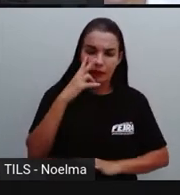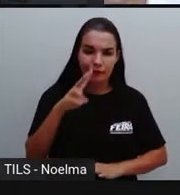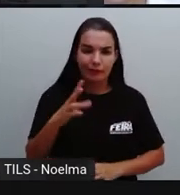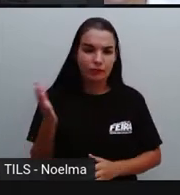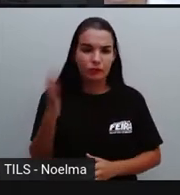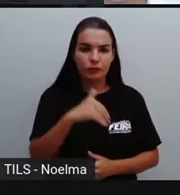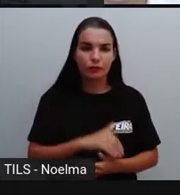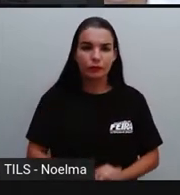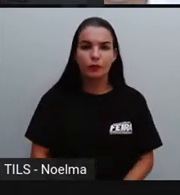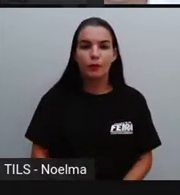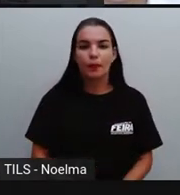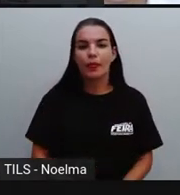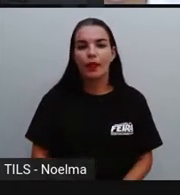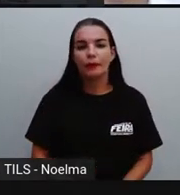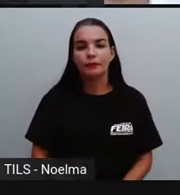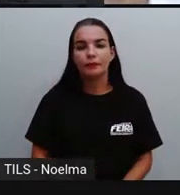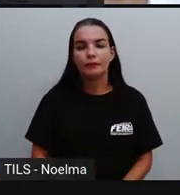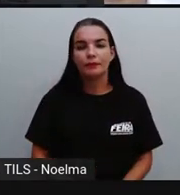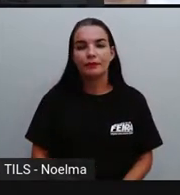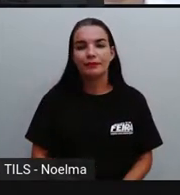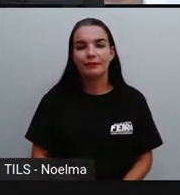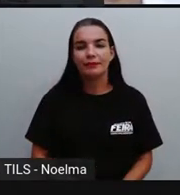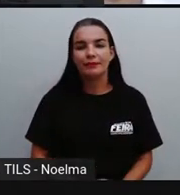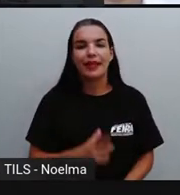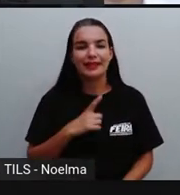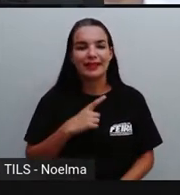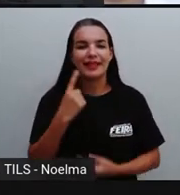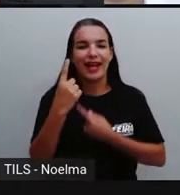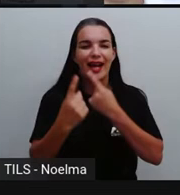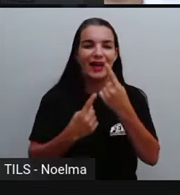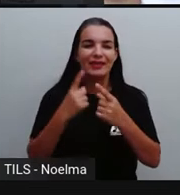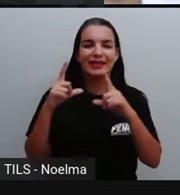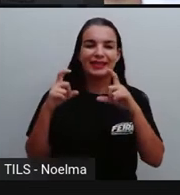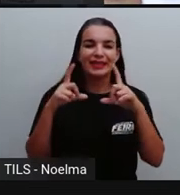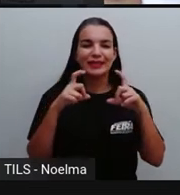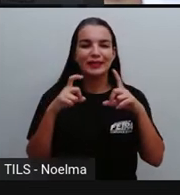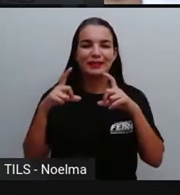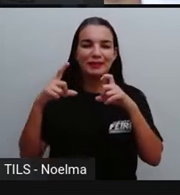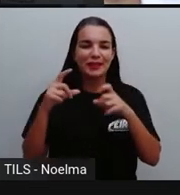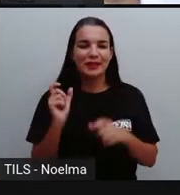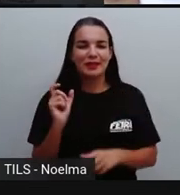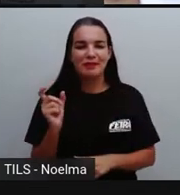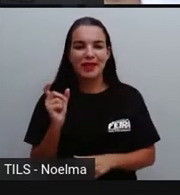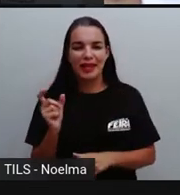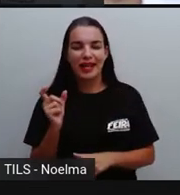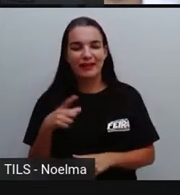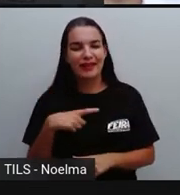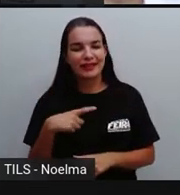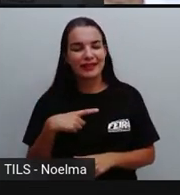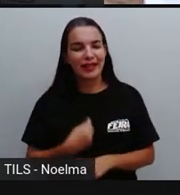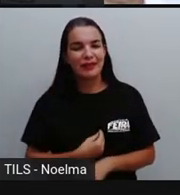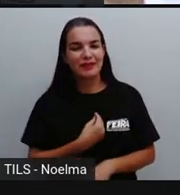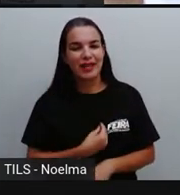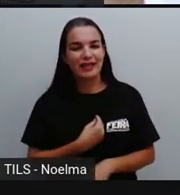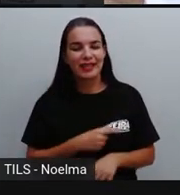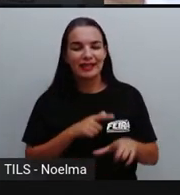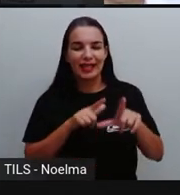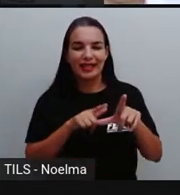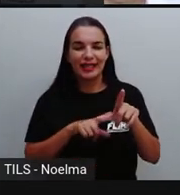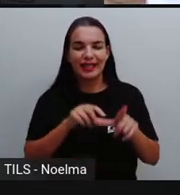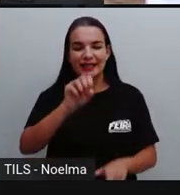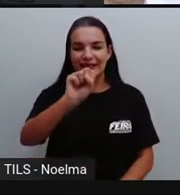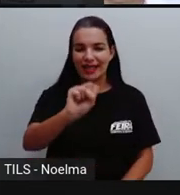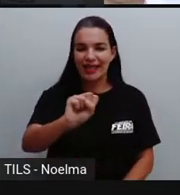ver? Olha lá, a gente tem aqui já algumas imagens, né, de palavrinhas aí que tem a presença